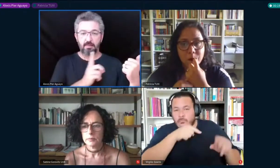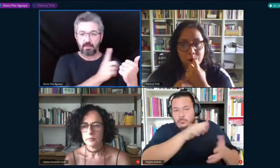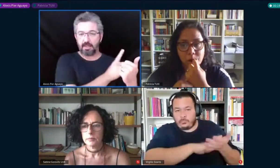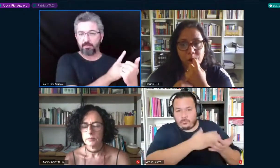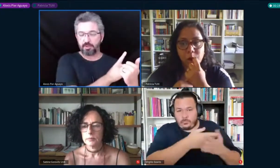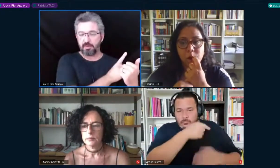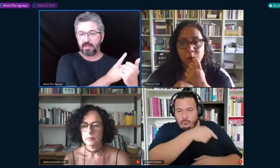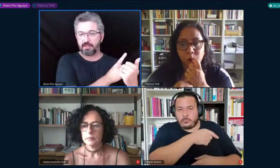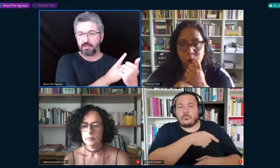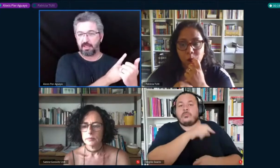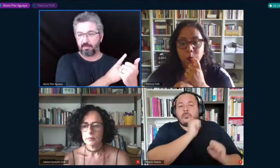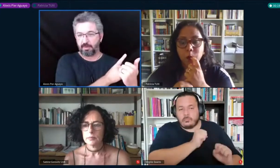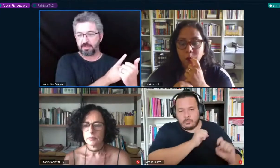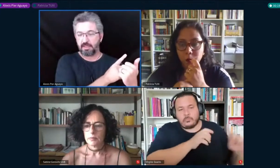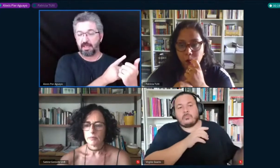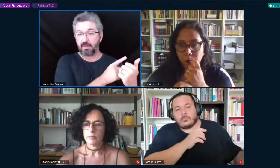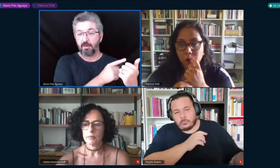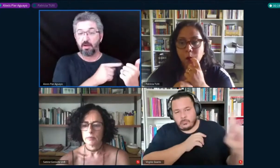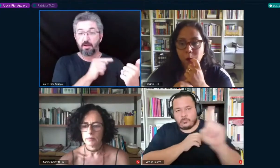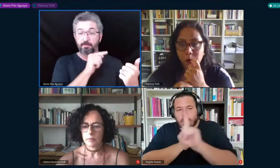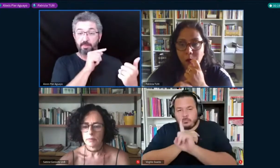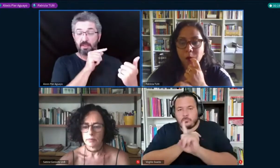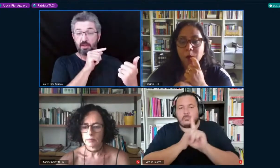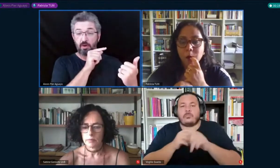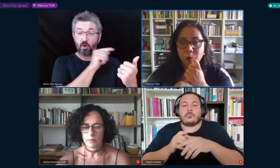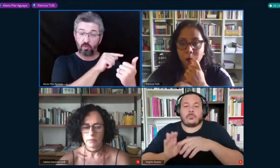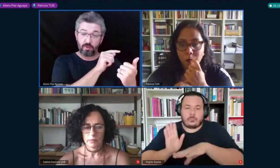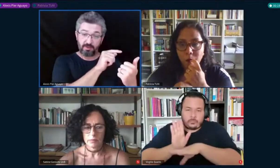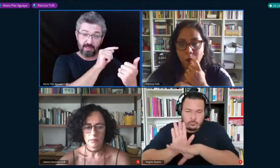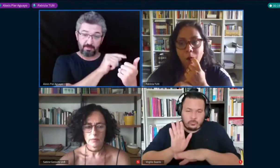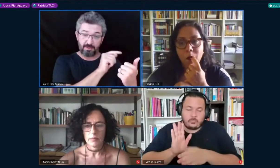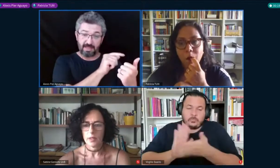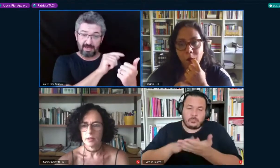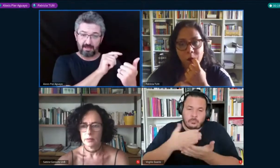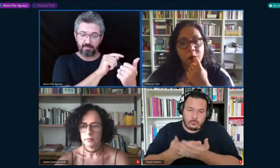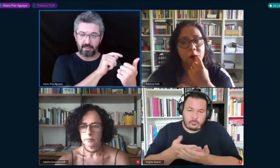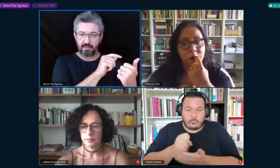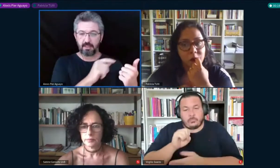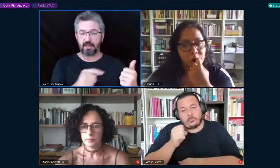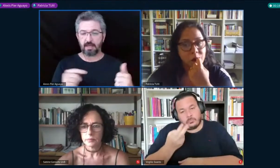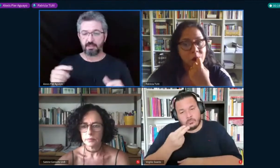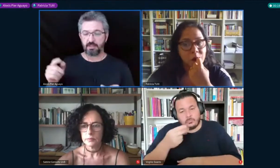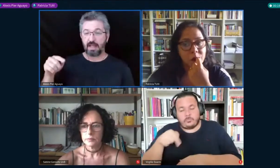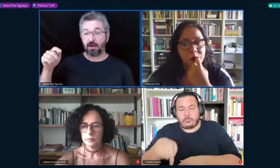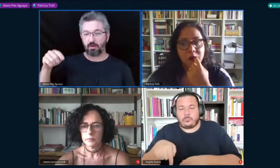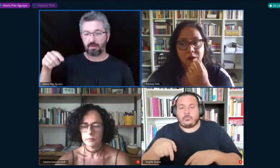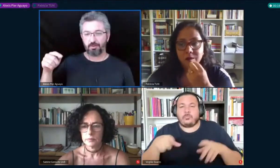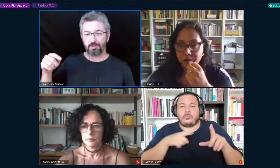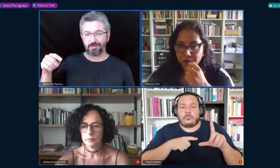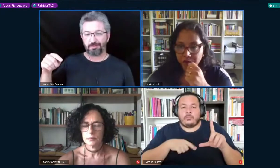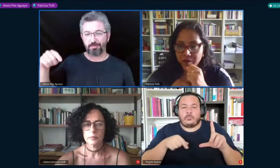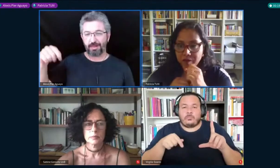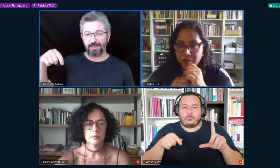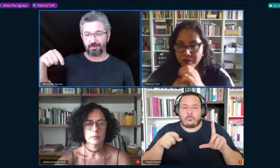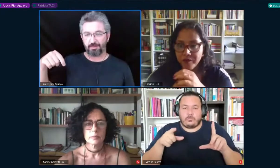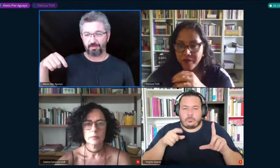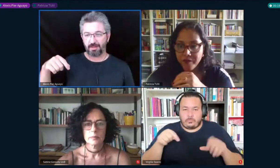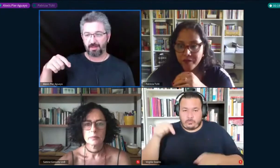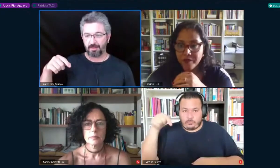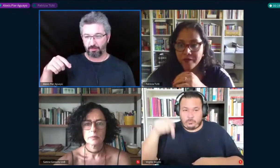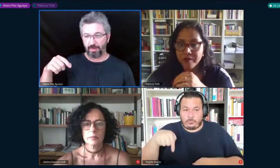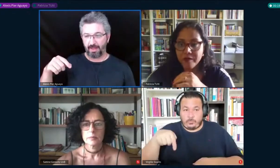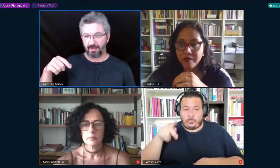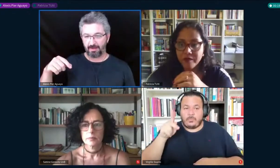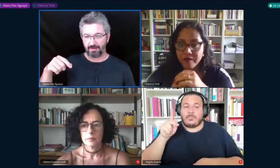aqui, ele tem a possibilidade de ir lá para auxiliá-lo, ou o intérprete da cabine, a gente agora tem um botão de